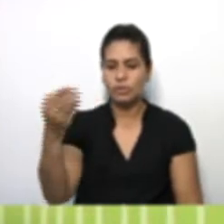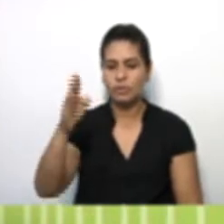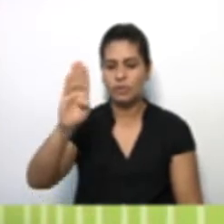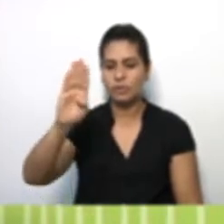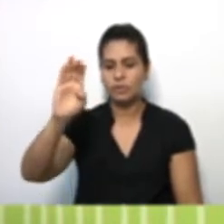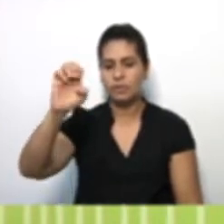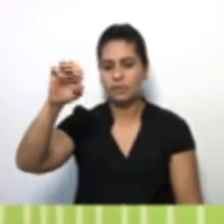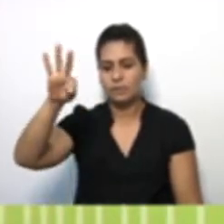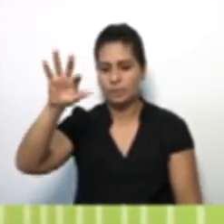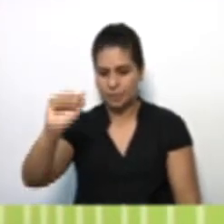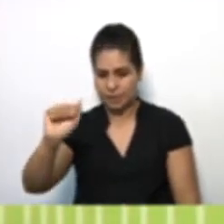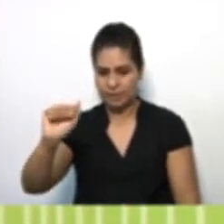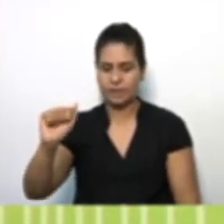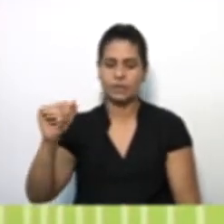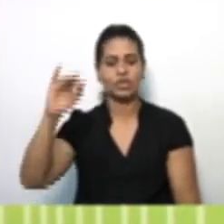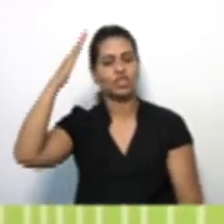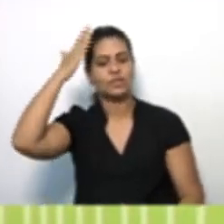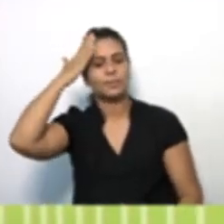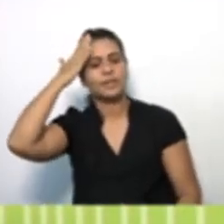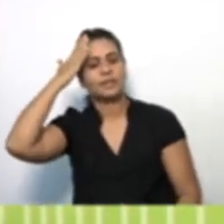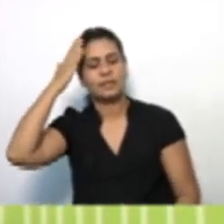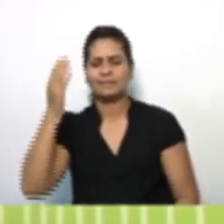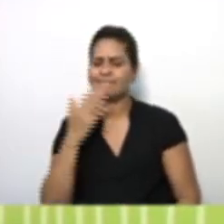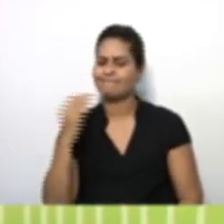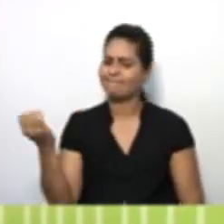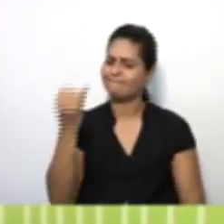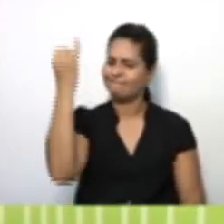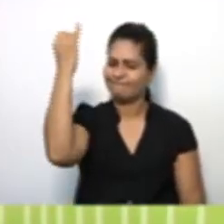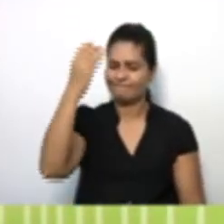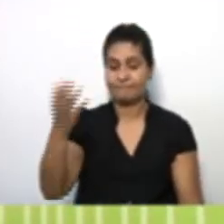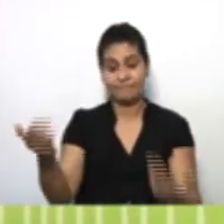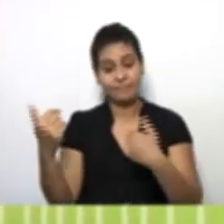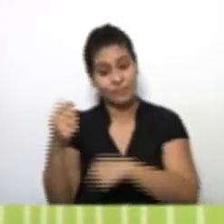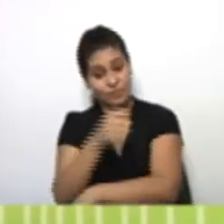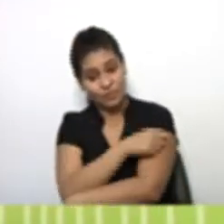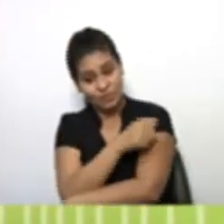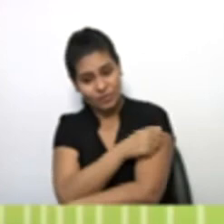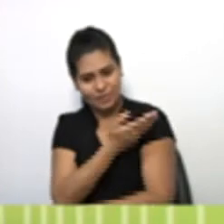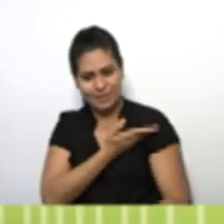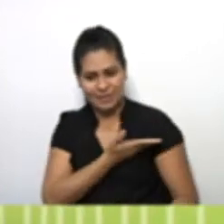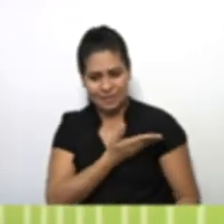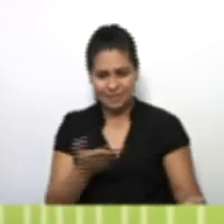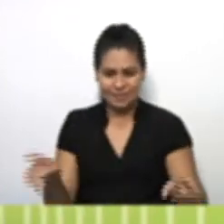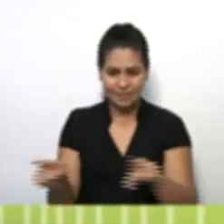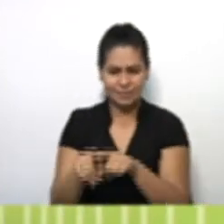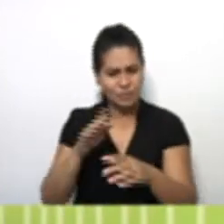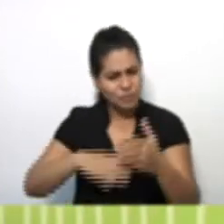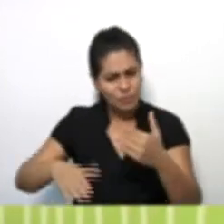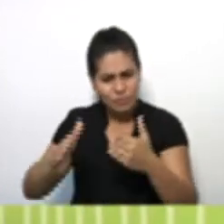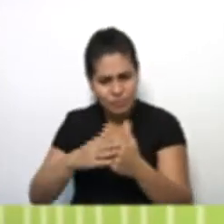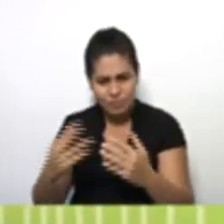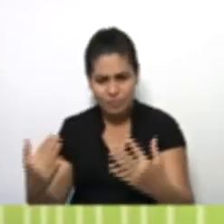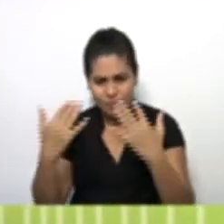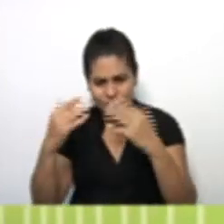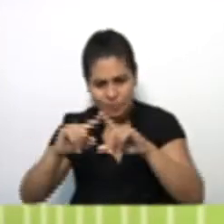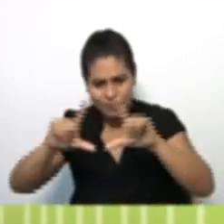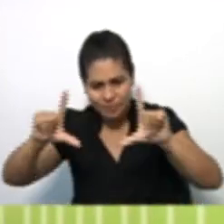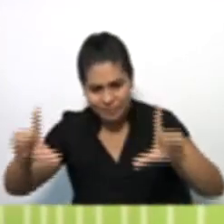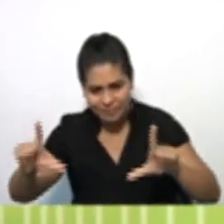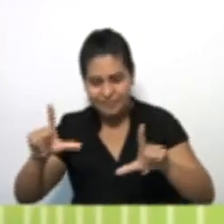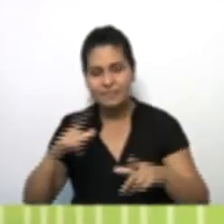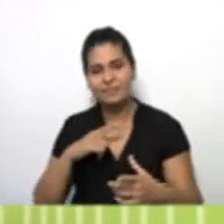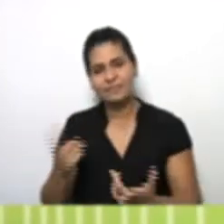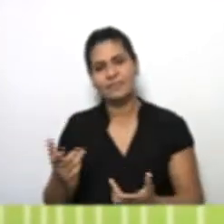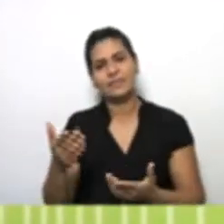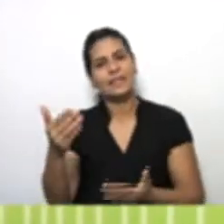Tua participação é super importante, a tua, a dos teus colegas, não é verdade? A de todos que estão nos assistindo. A participação de